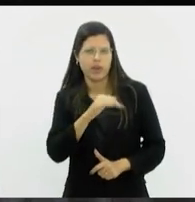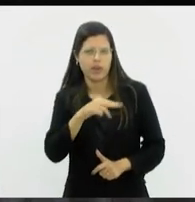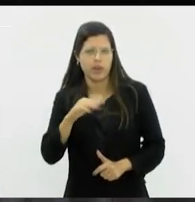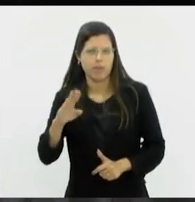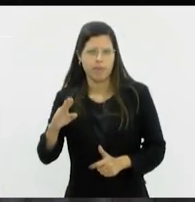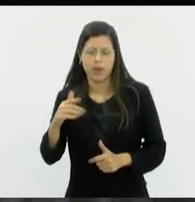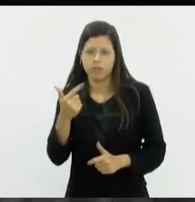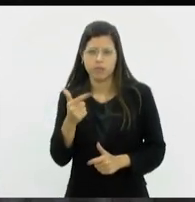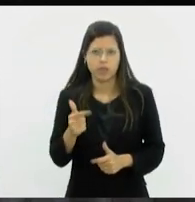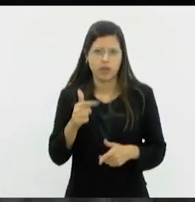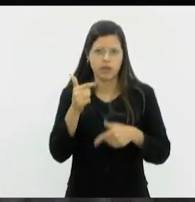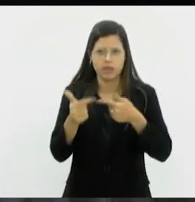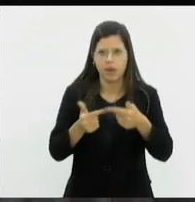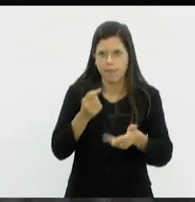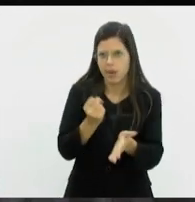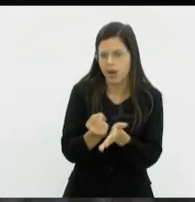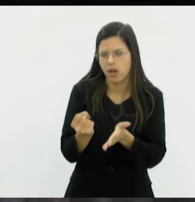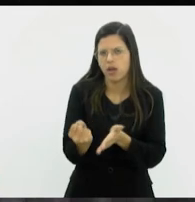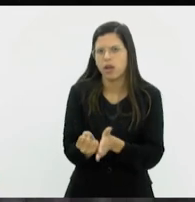de renda.